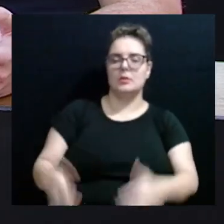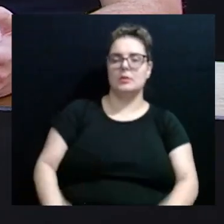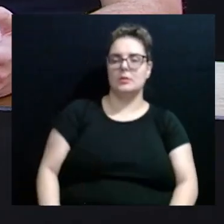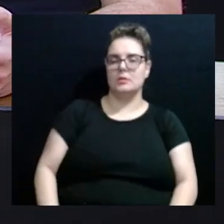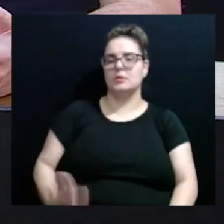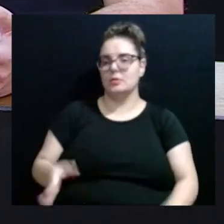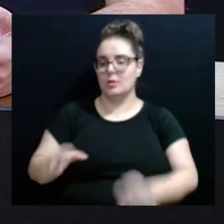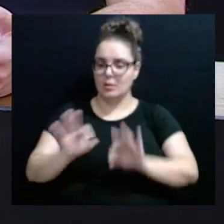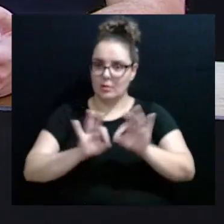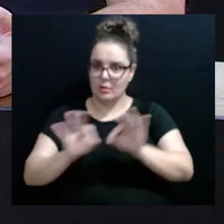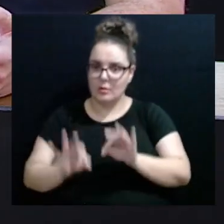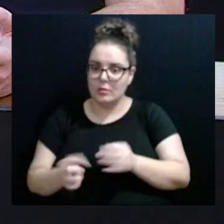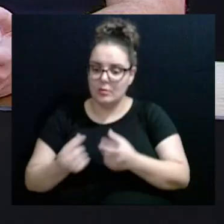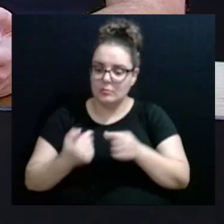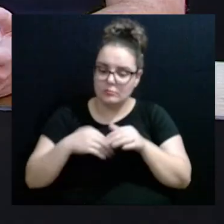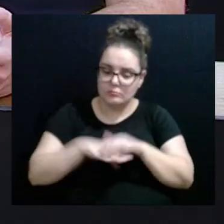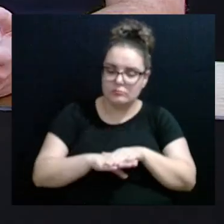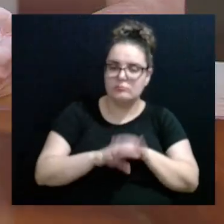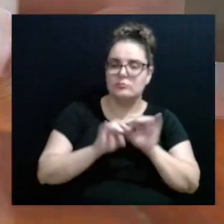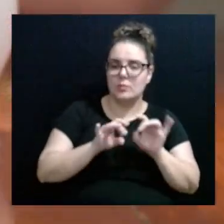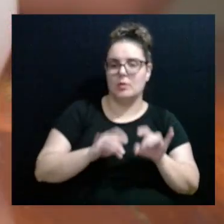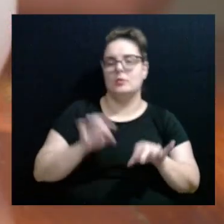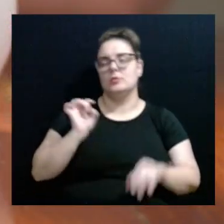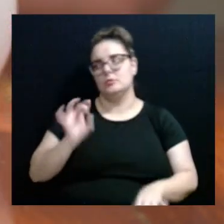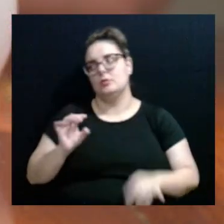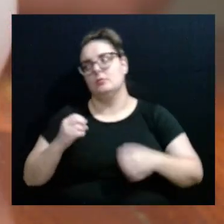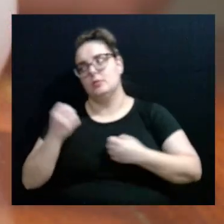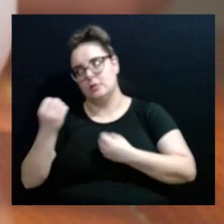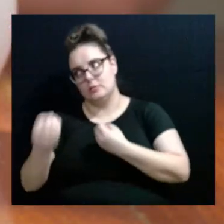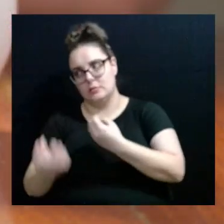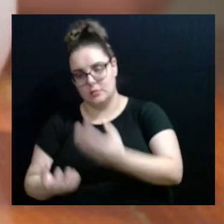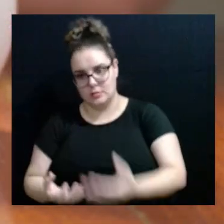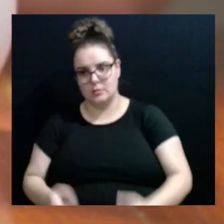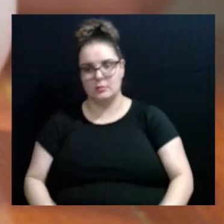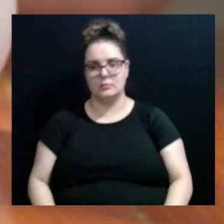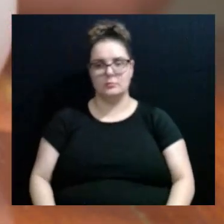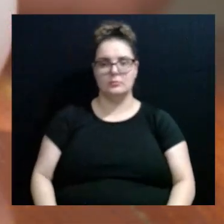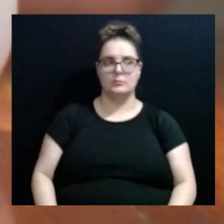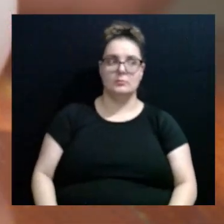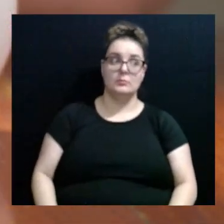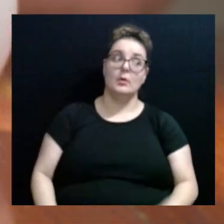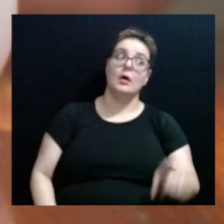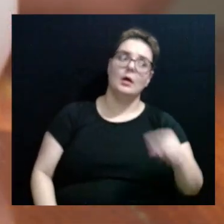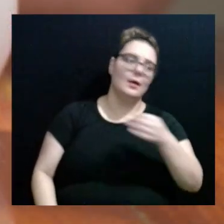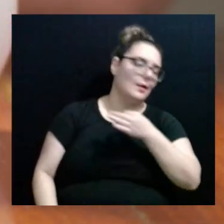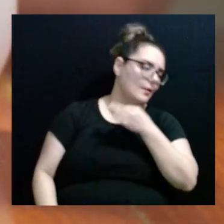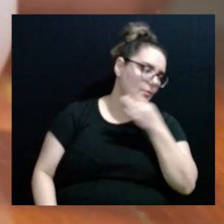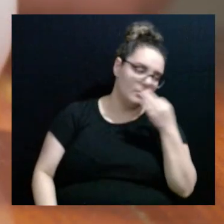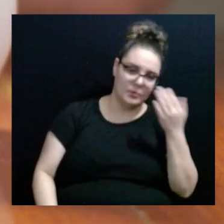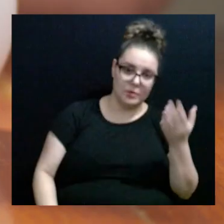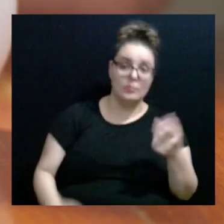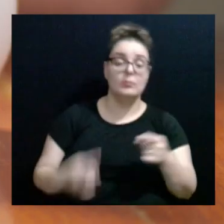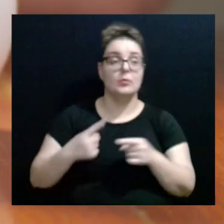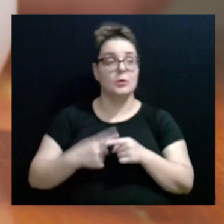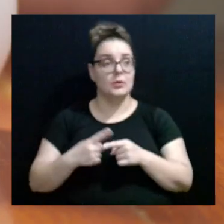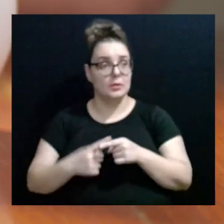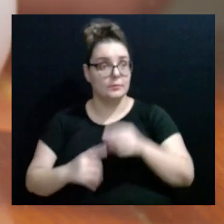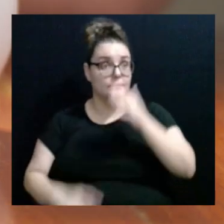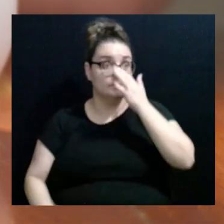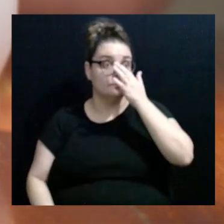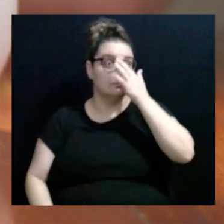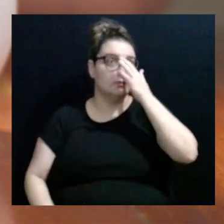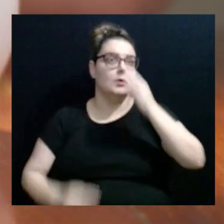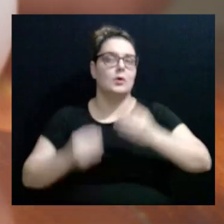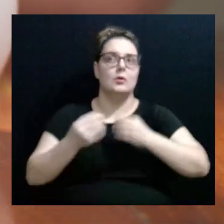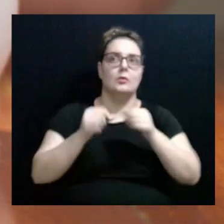um tempo até lá, já começar a guardar um dinheirinho específico só para essa viagem, é interessante? É ideal, Rafa.